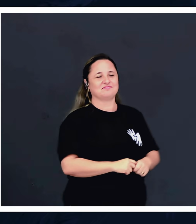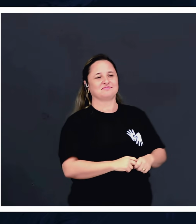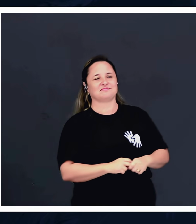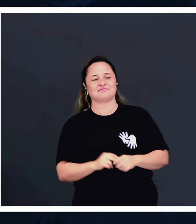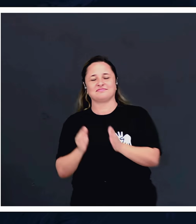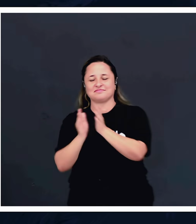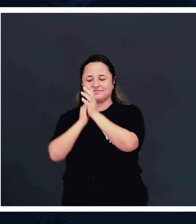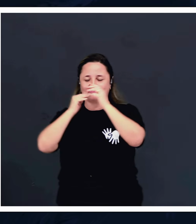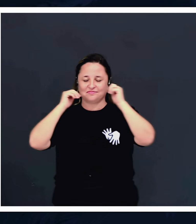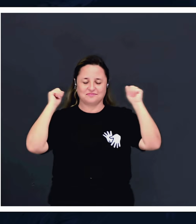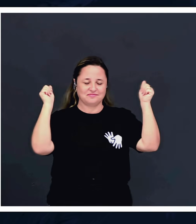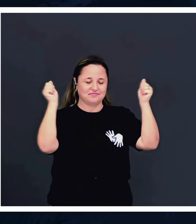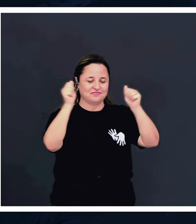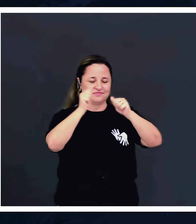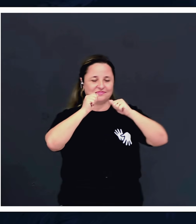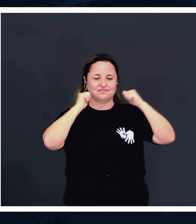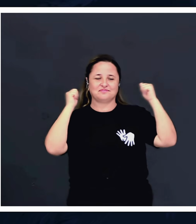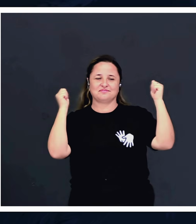Aleluia.